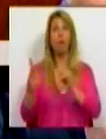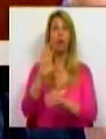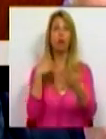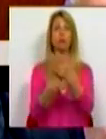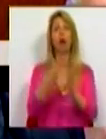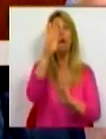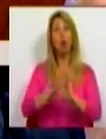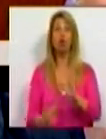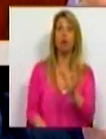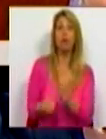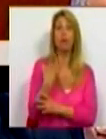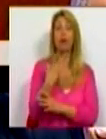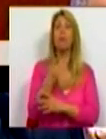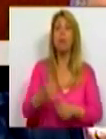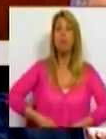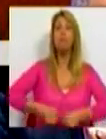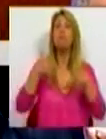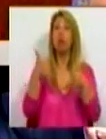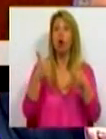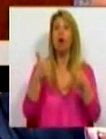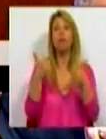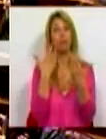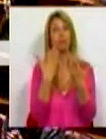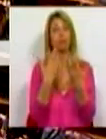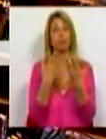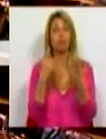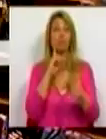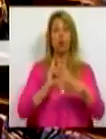para melhorar efetivamente o combater o insucesso escolar.